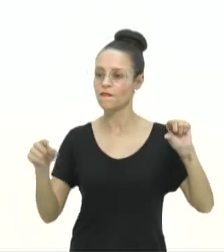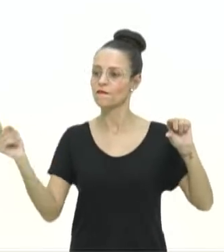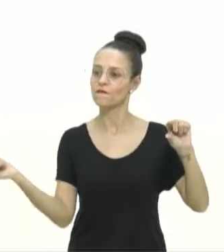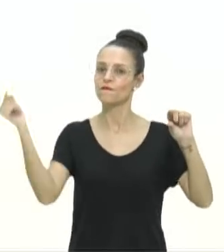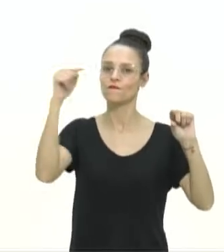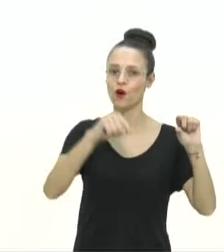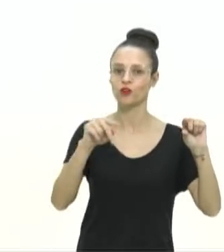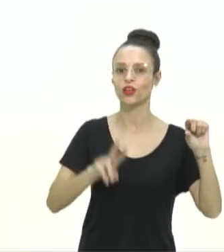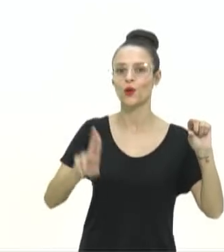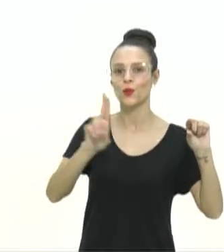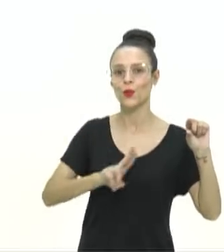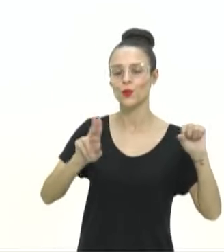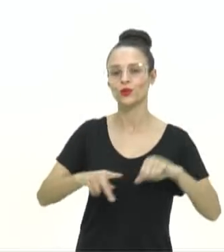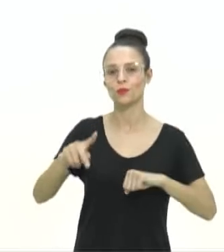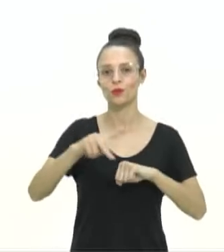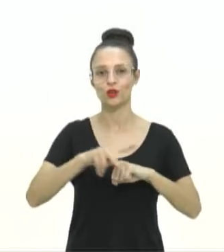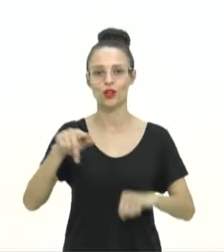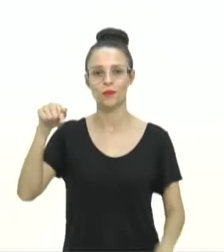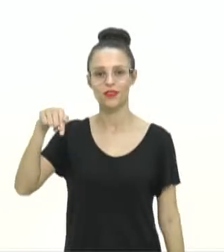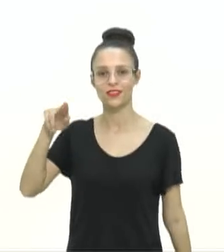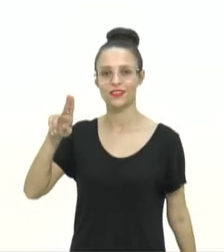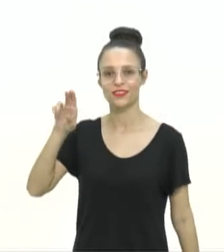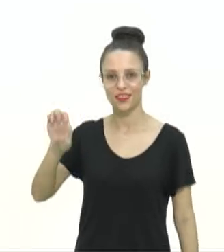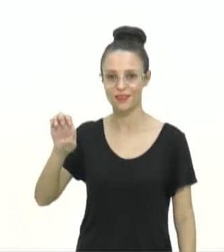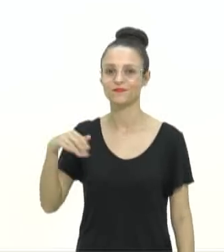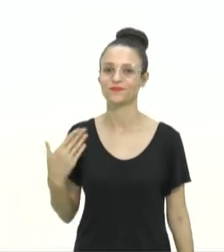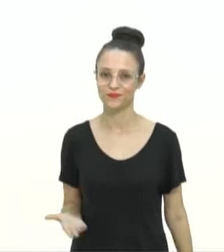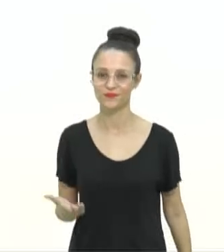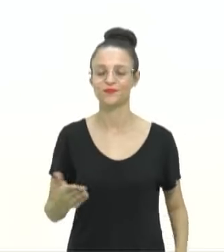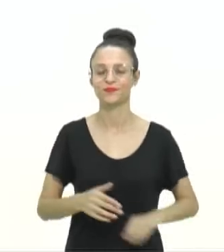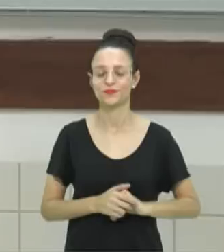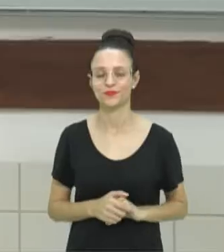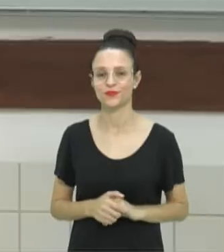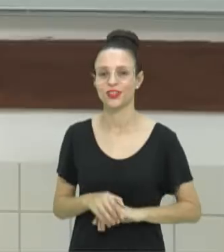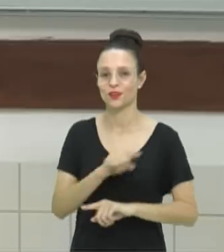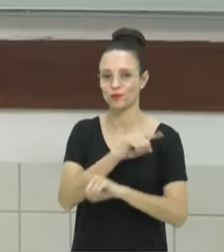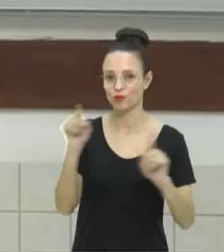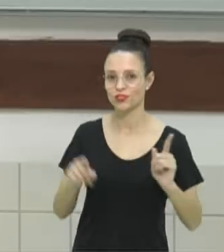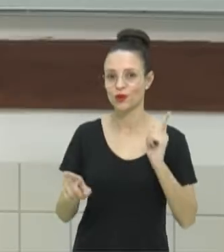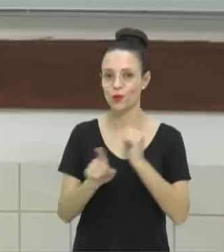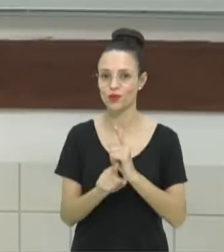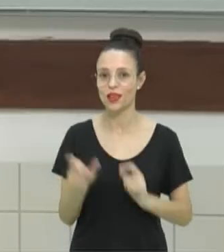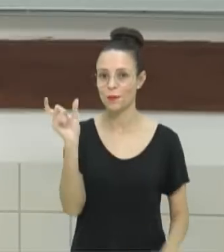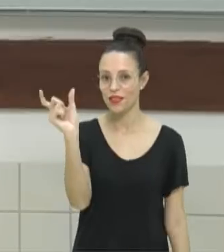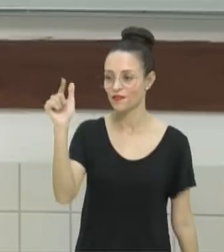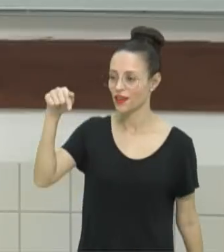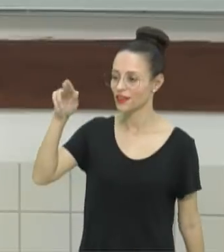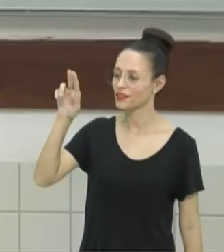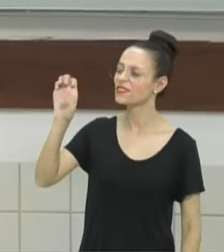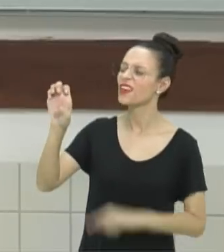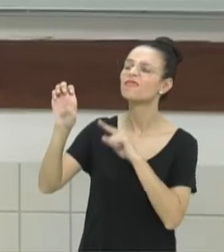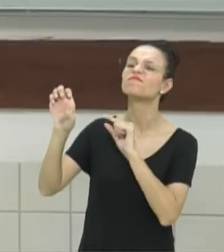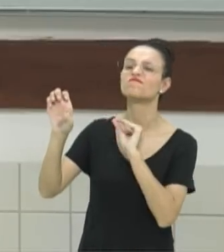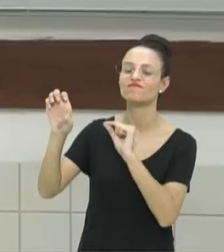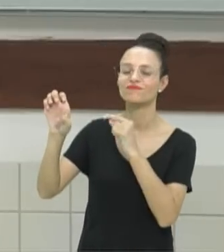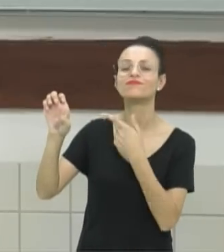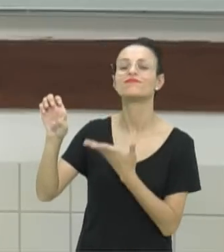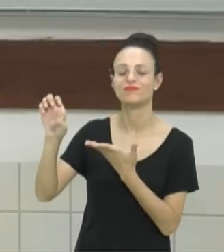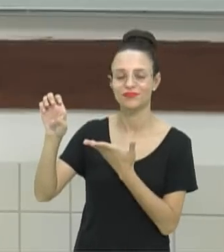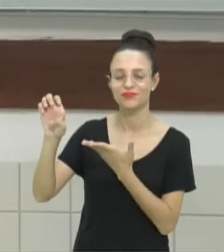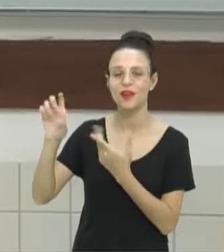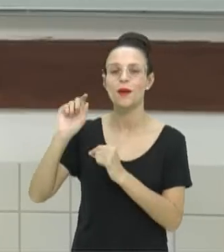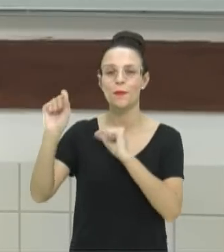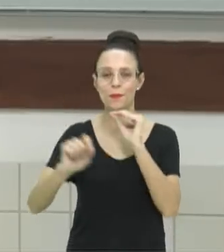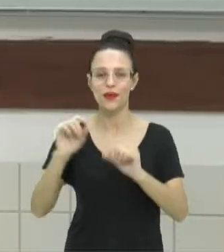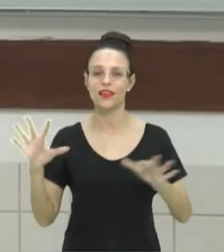textuais do uso do pronome relativo que. Então, quando você encontrar um que lá no texto, você tem que saber exatamente